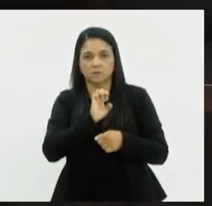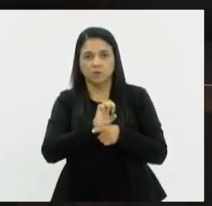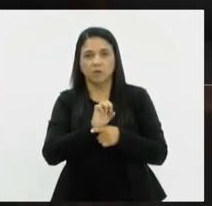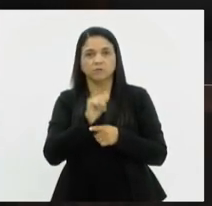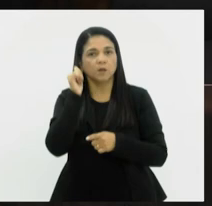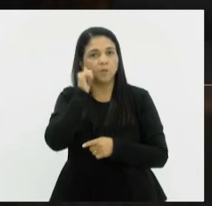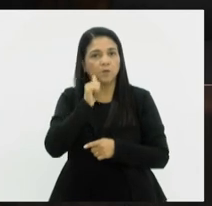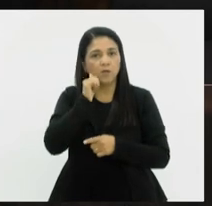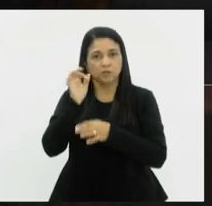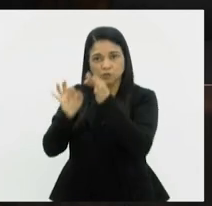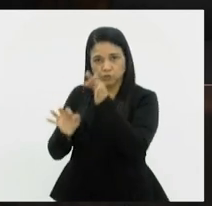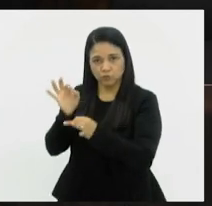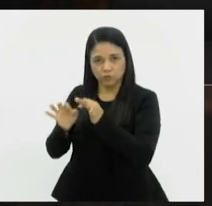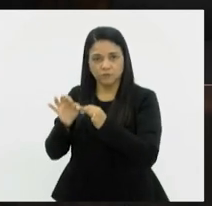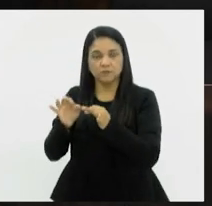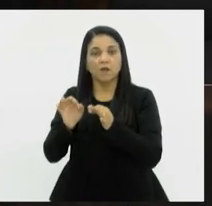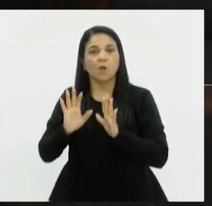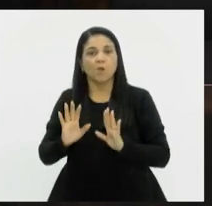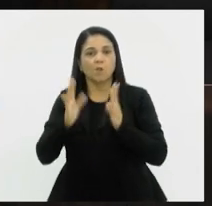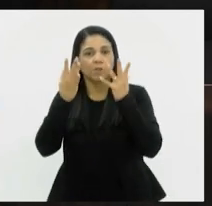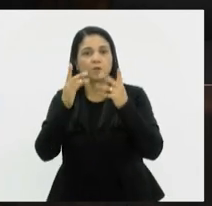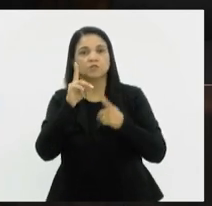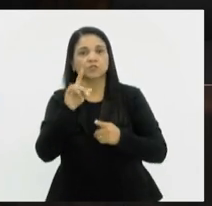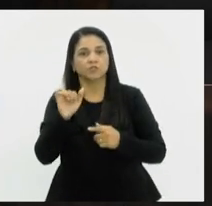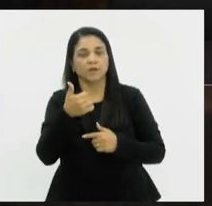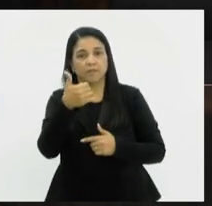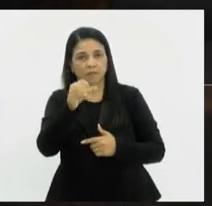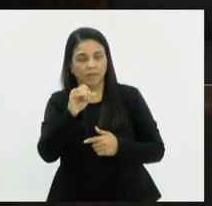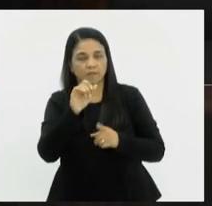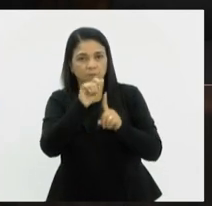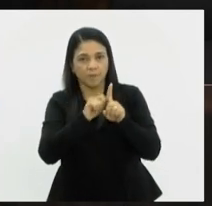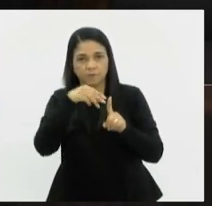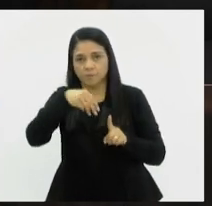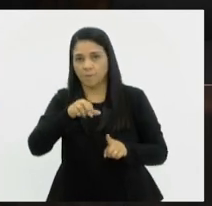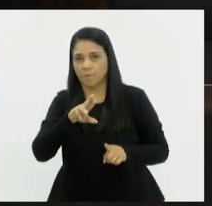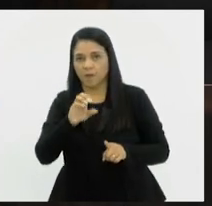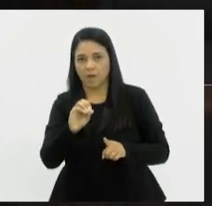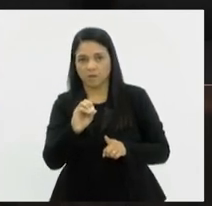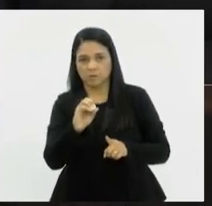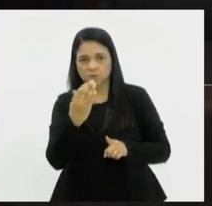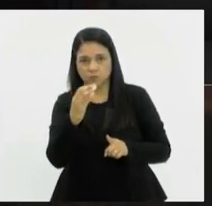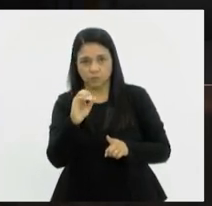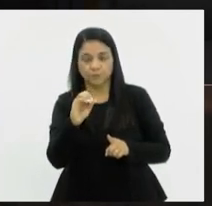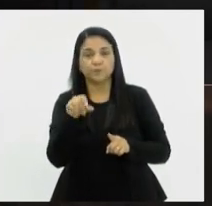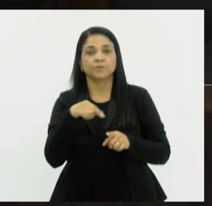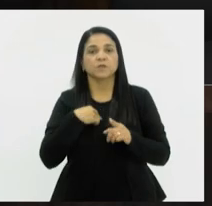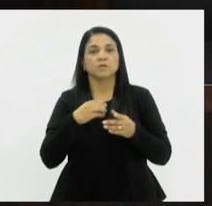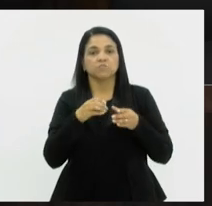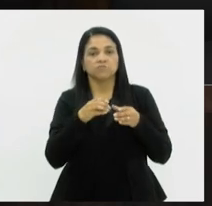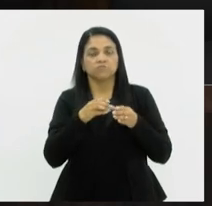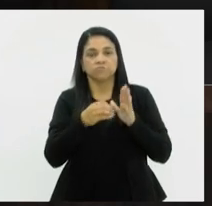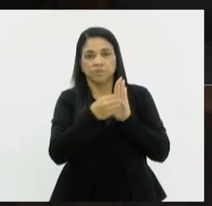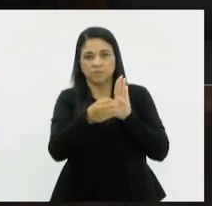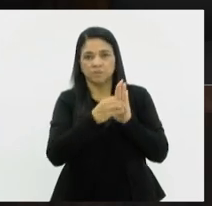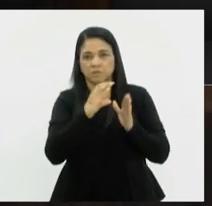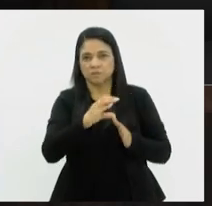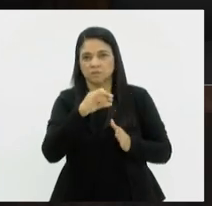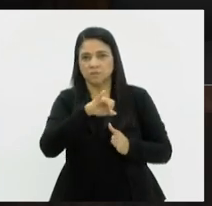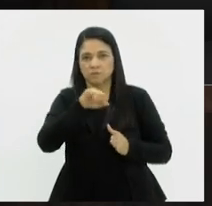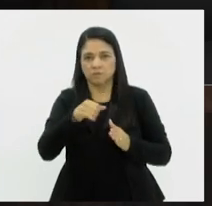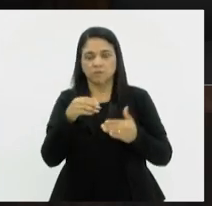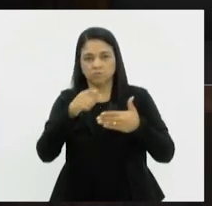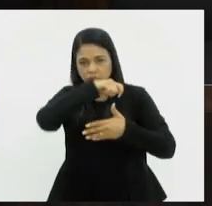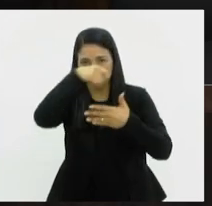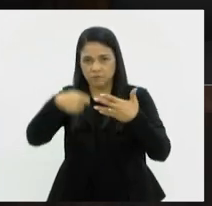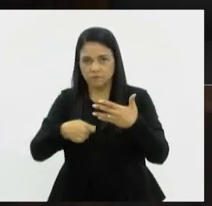Mulher Juíza, a ser comemorado no dia 10 de março. Pareceres das comissões Constituição e Justiça pela Juridicidade